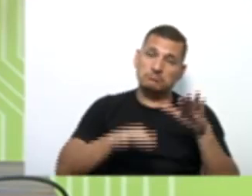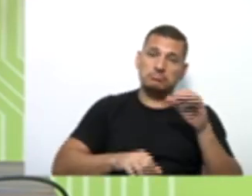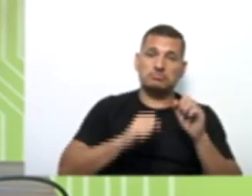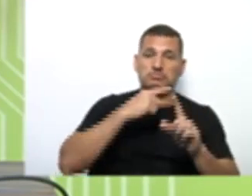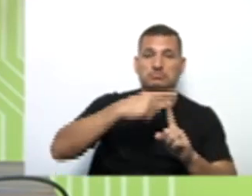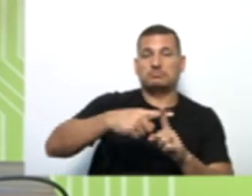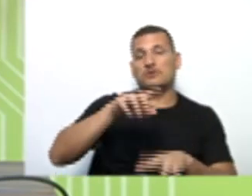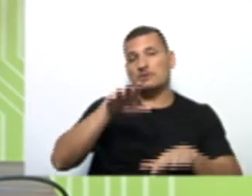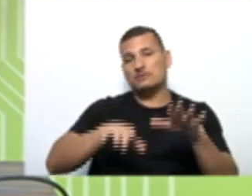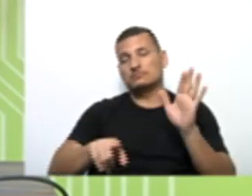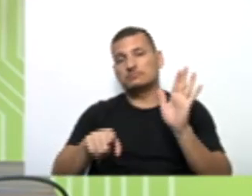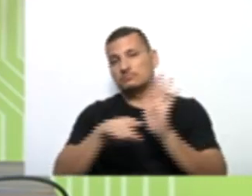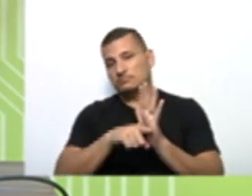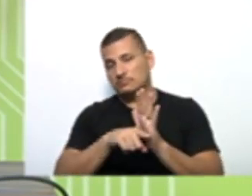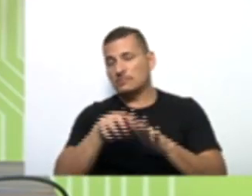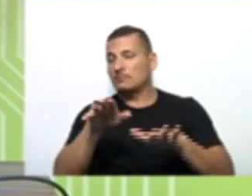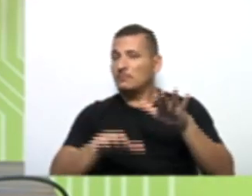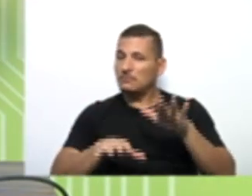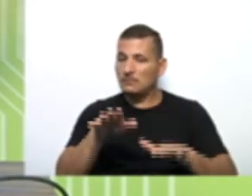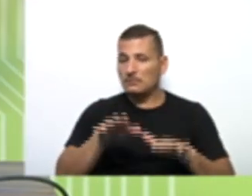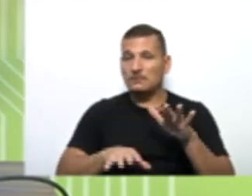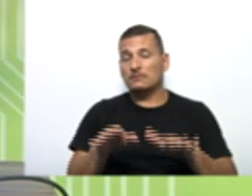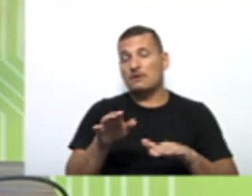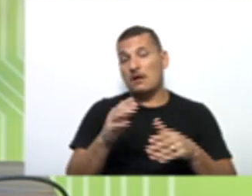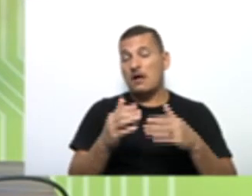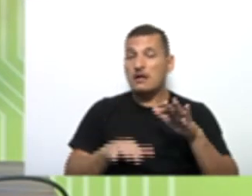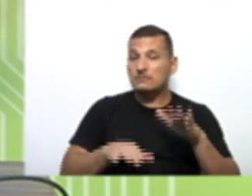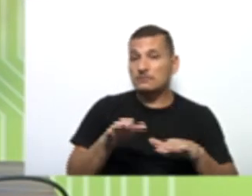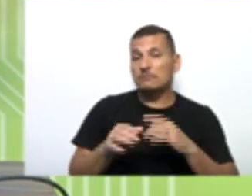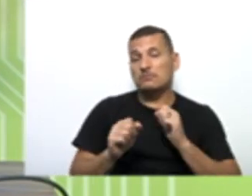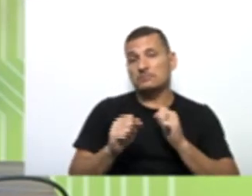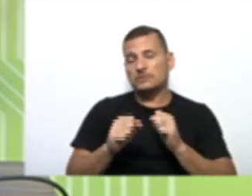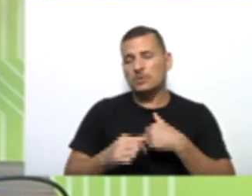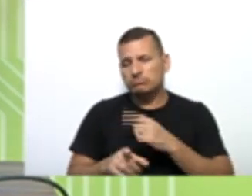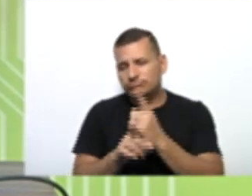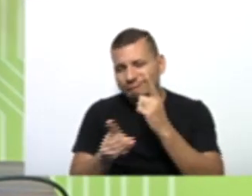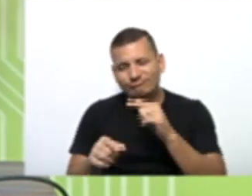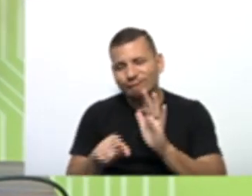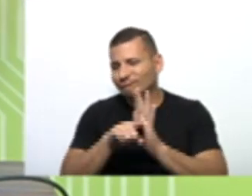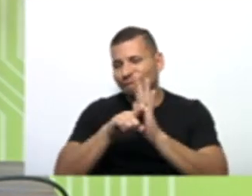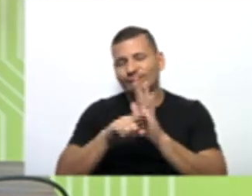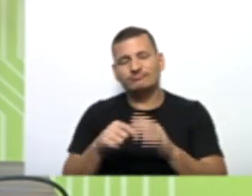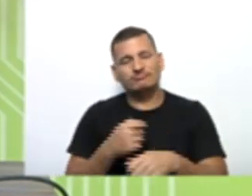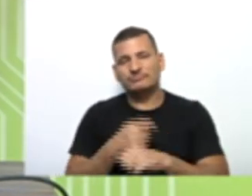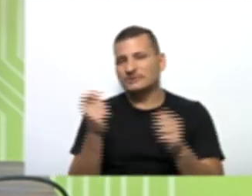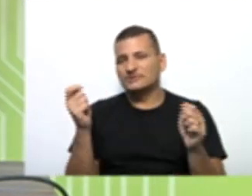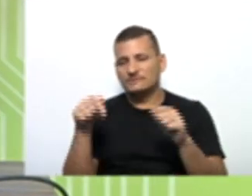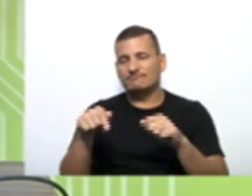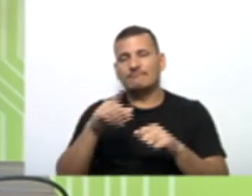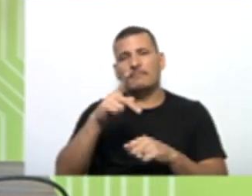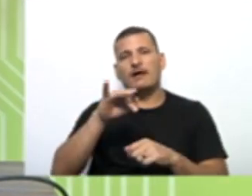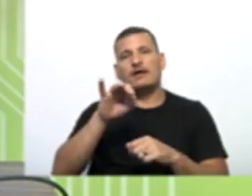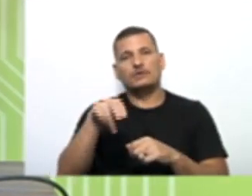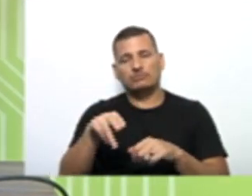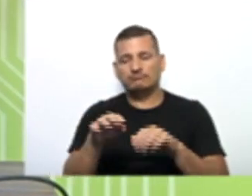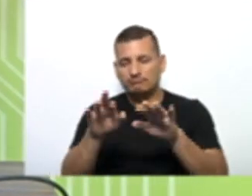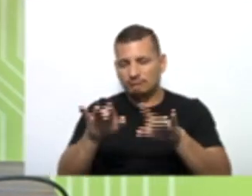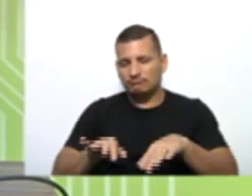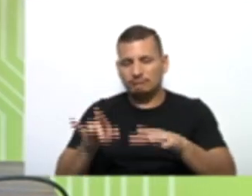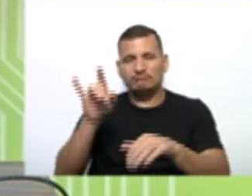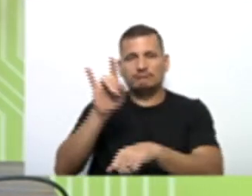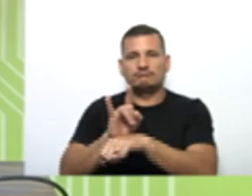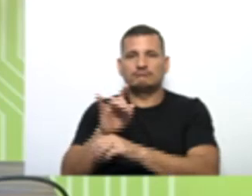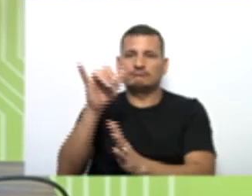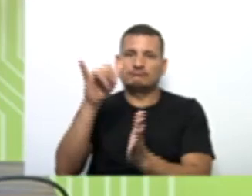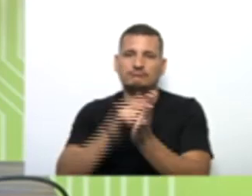pode ser negativa, né? Pode ser que eu identifique que não é possível fazer um aplicativo via Python para game em